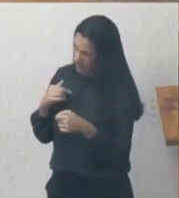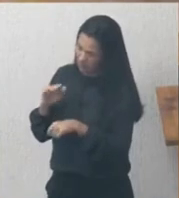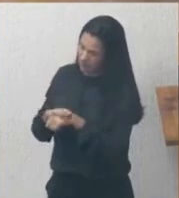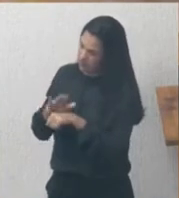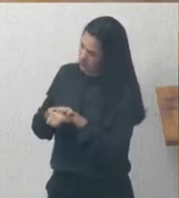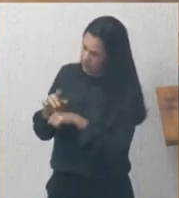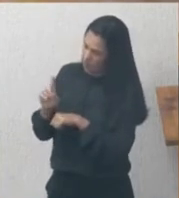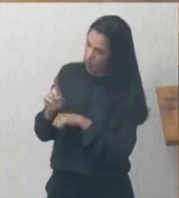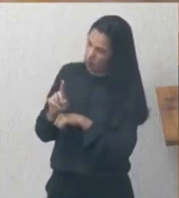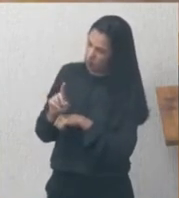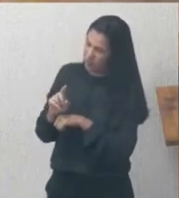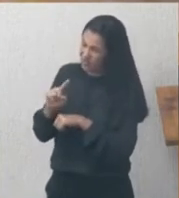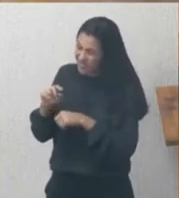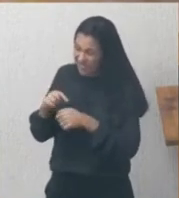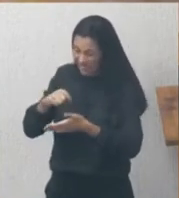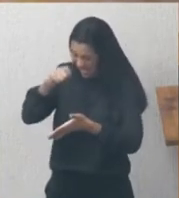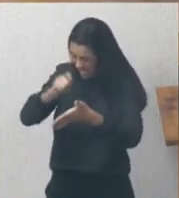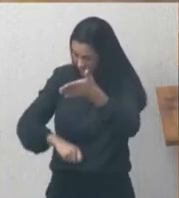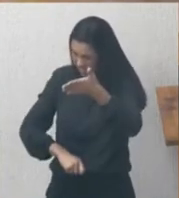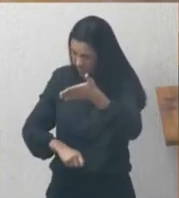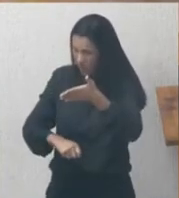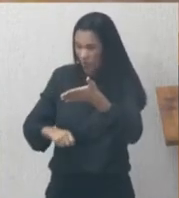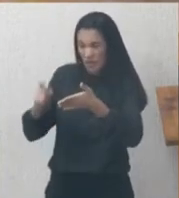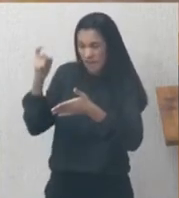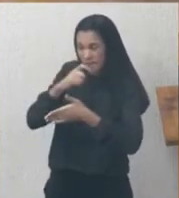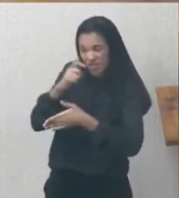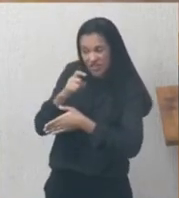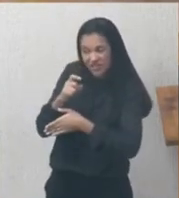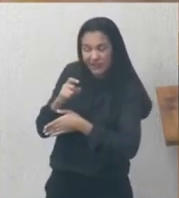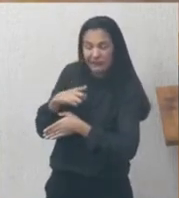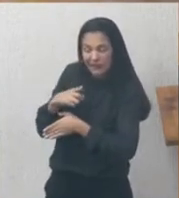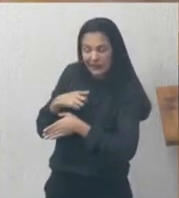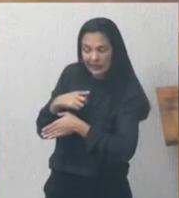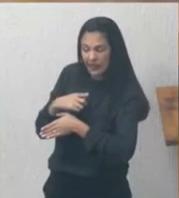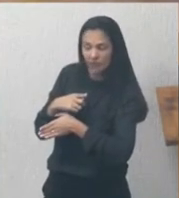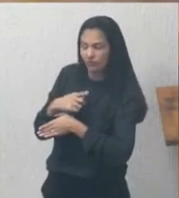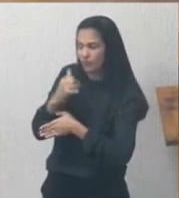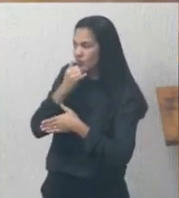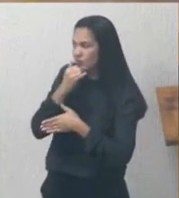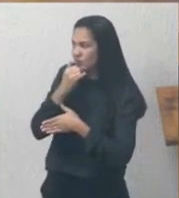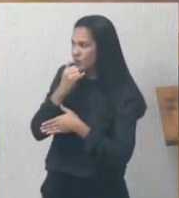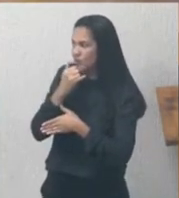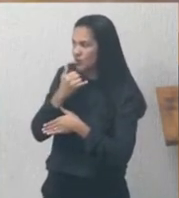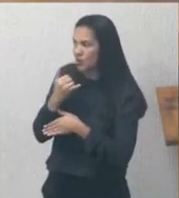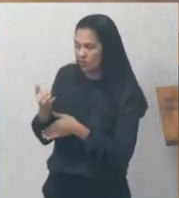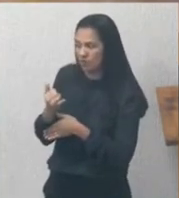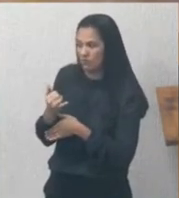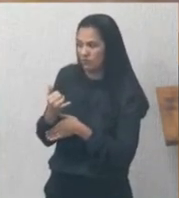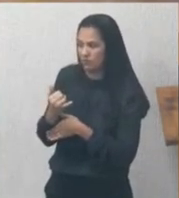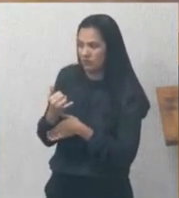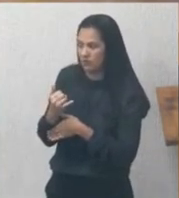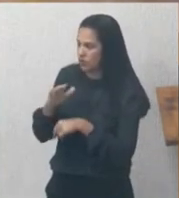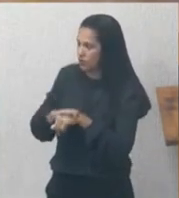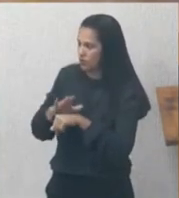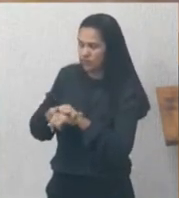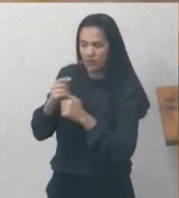você fechou o contrato comigo e você tiver tiver mentindo eu não vou te devolver os seus os meus honorários como vou est tá no contrato e eu não vou fazer